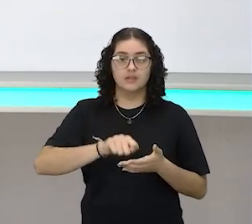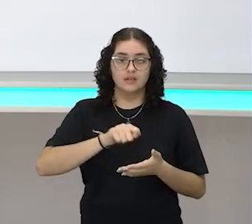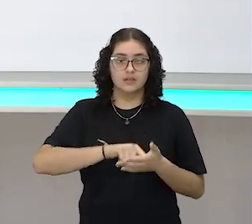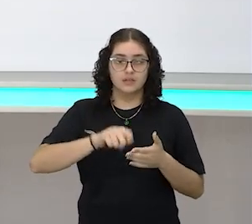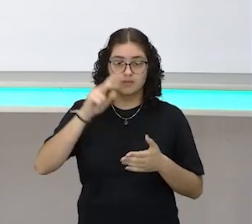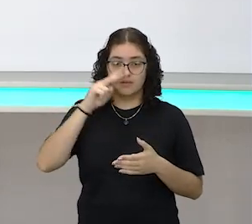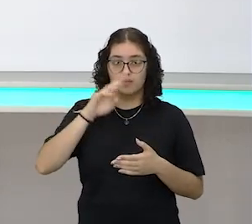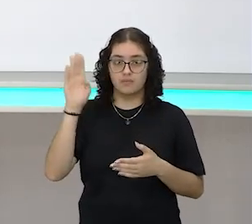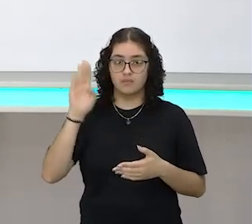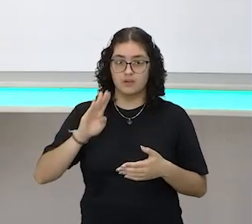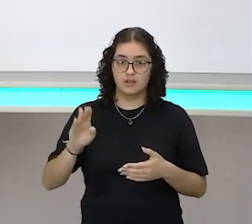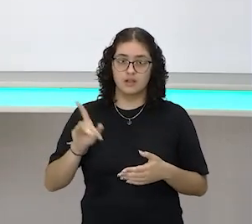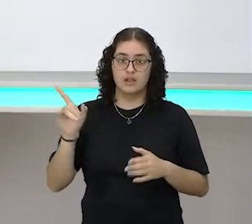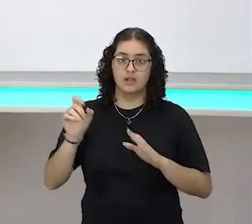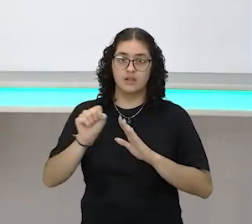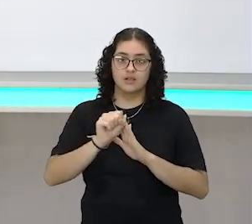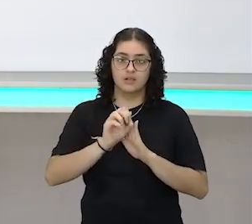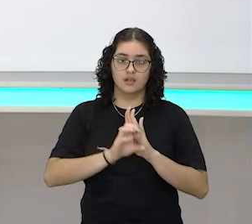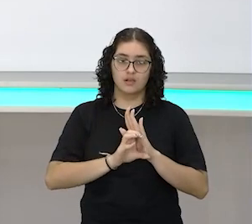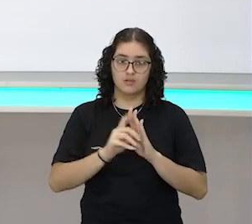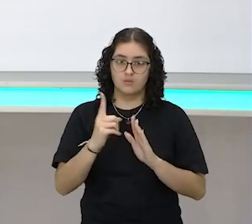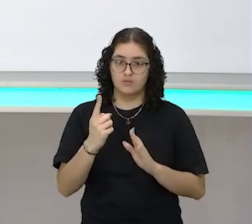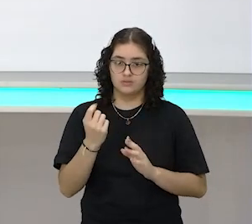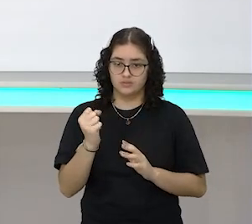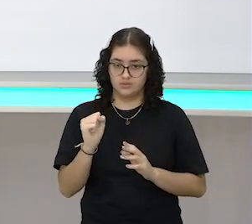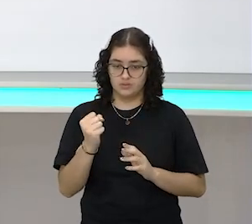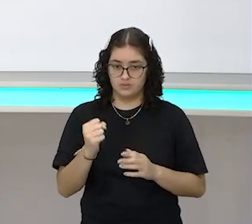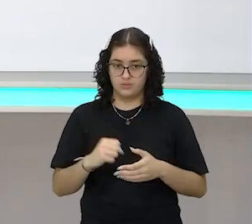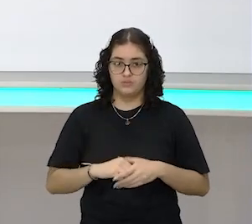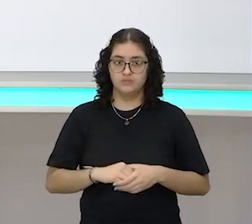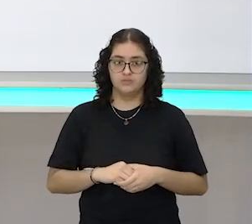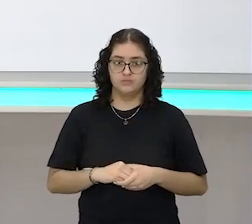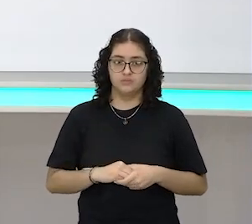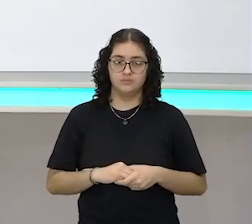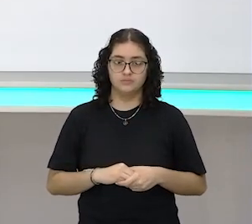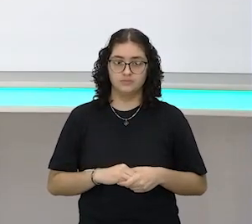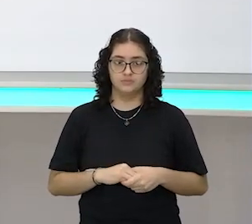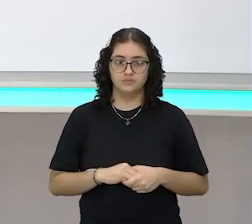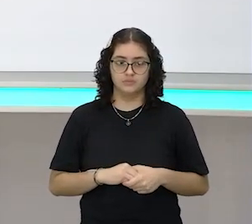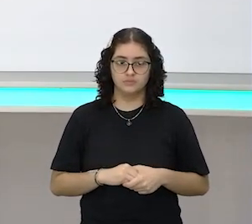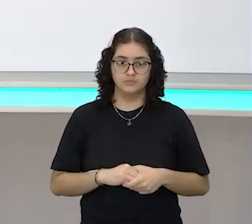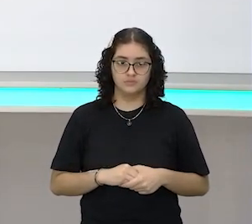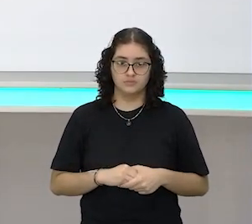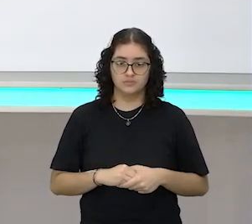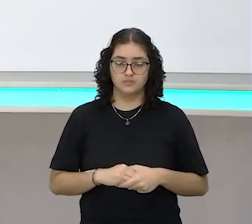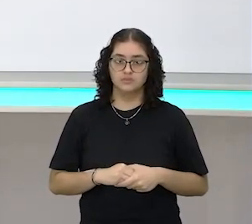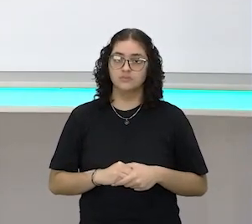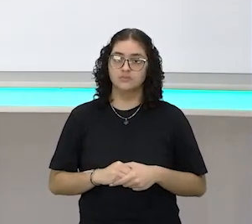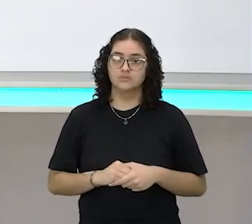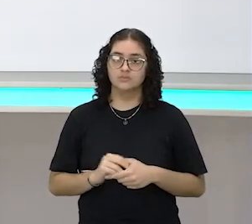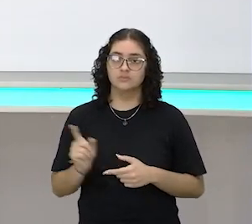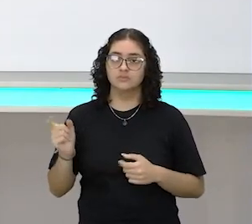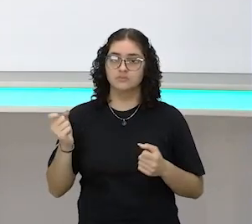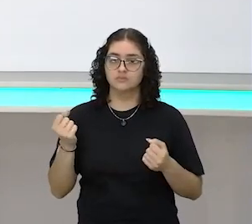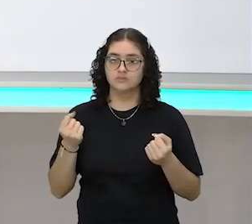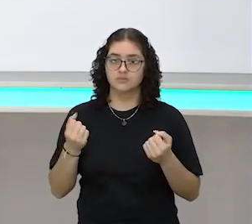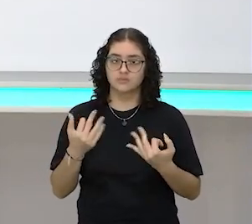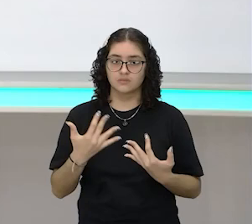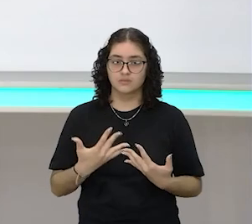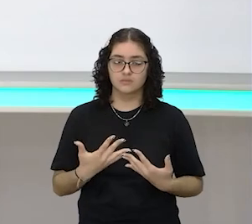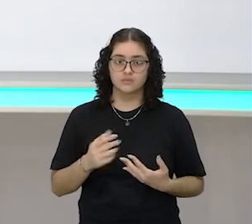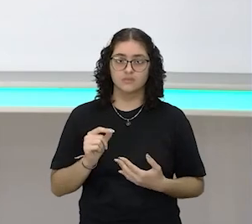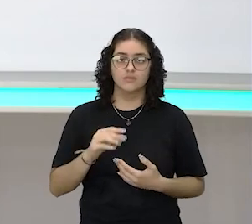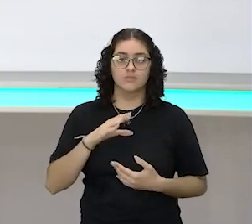história do Brasil, isso lá no século XVIII, Frei Vicente de Salvador. ele já dizia que os